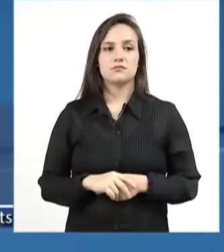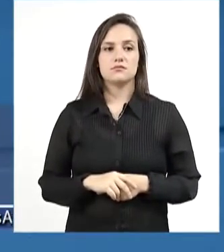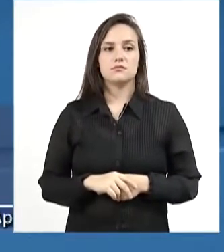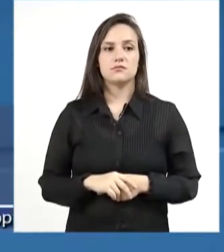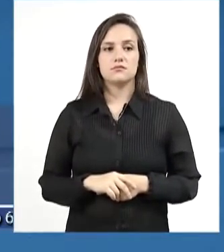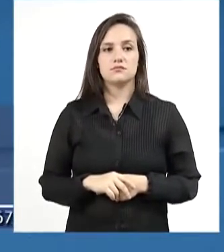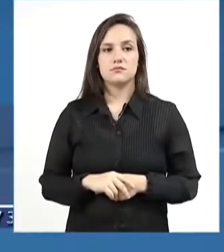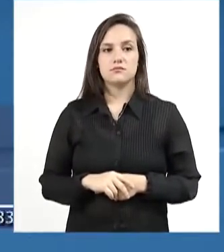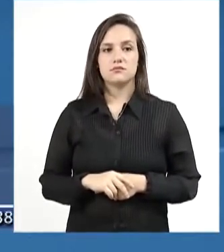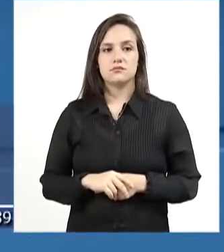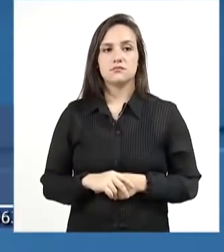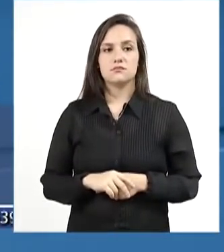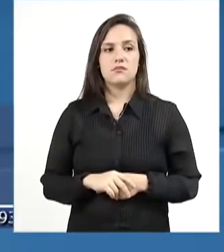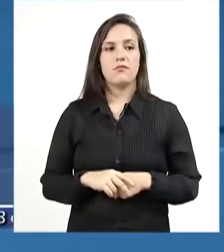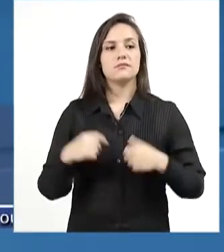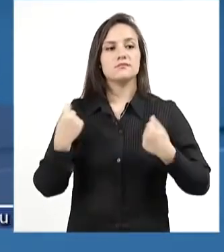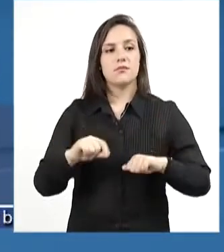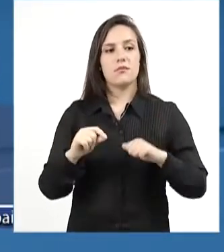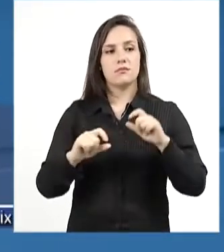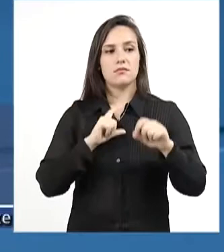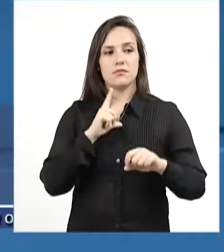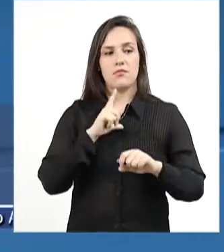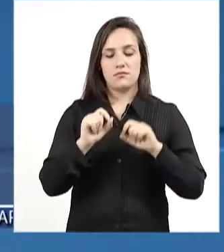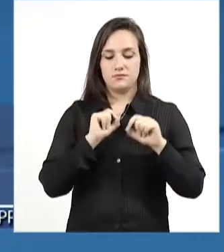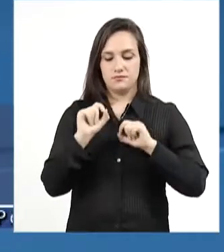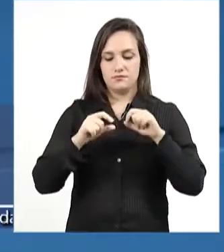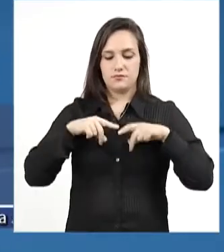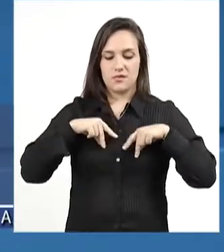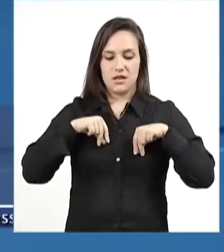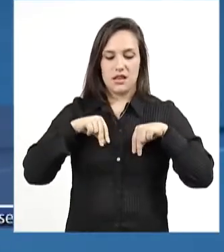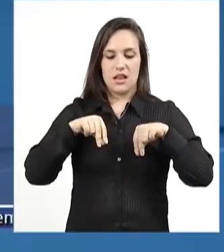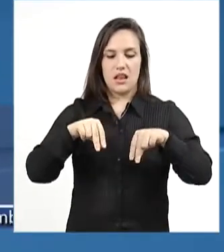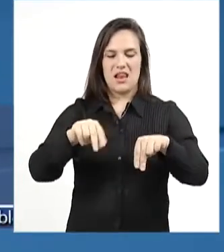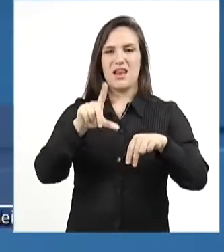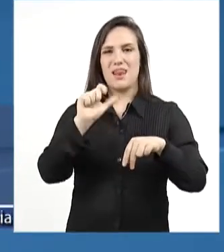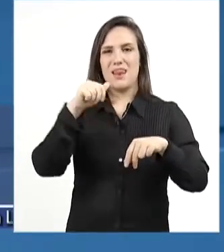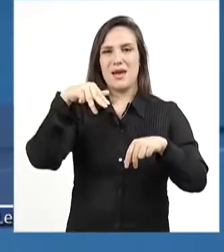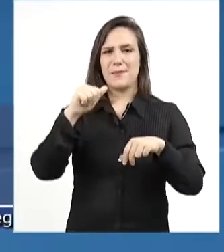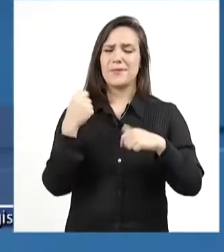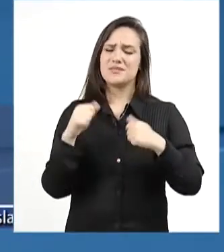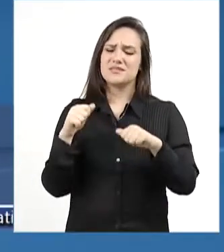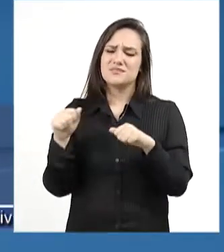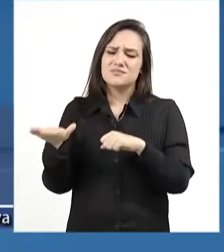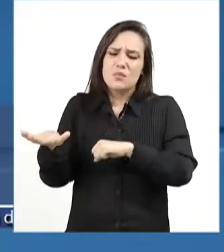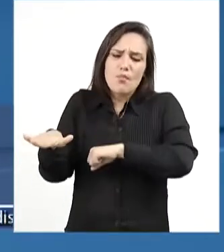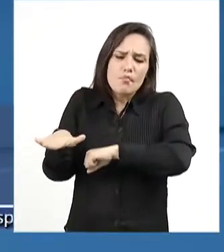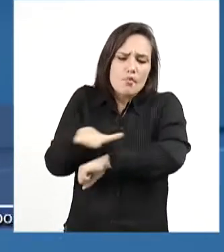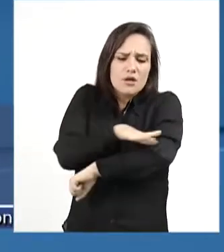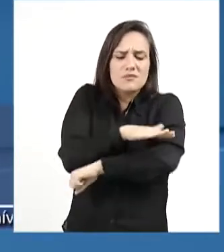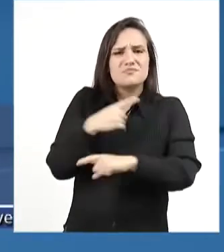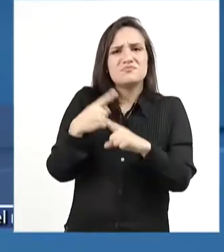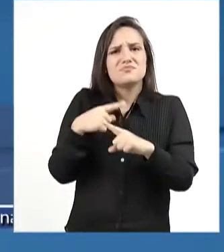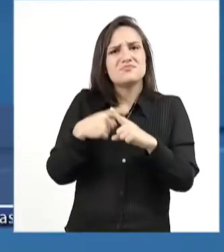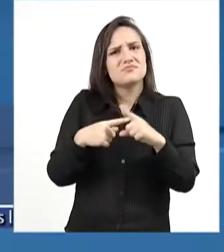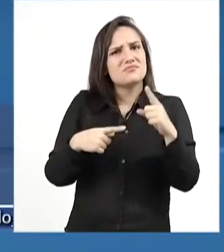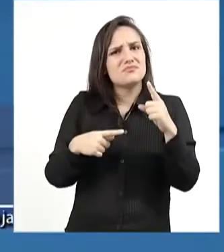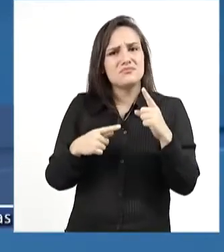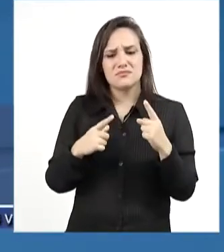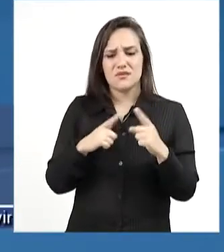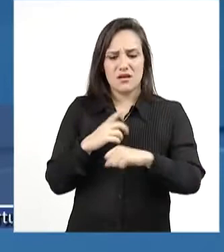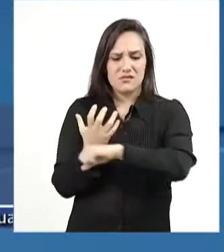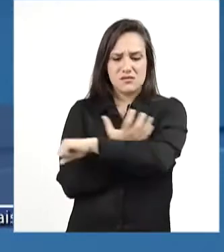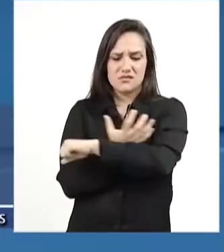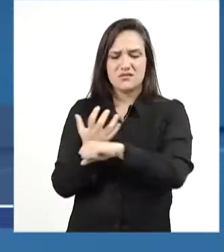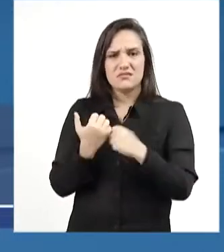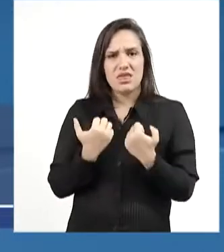pública, grande quantidade de lama após a utilização de máquinas do terreno, suprindo a cobertura vegetal, rua Udinese 403,